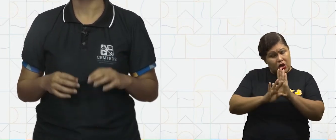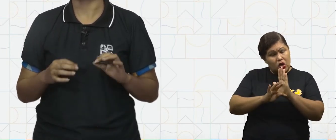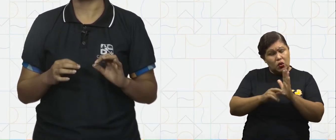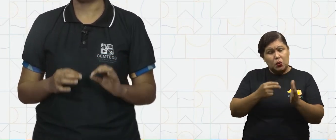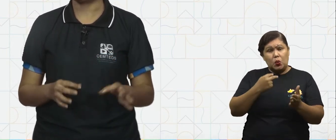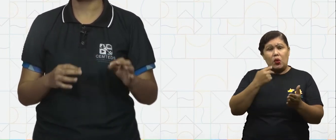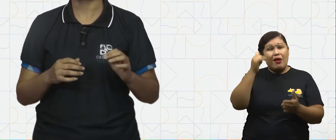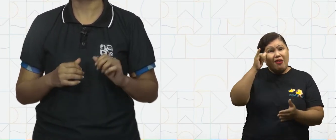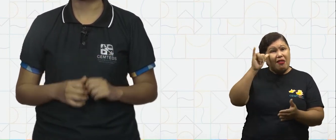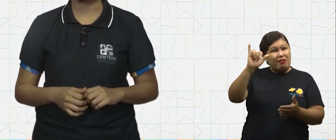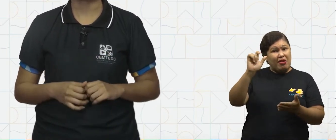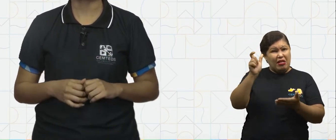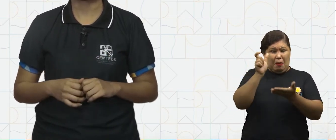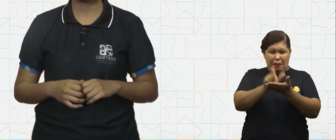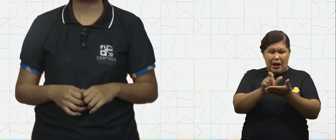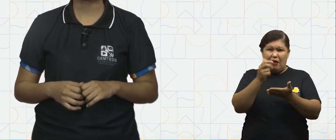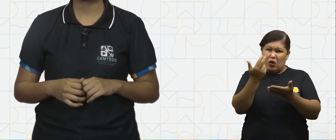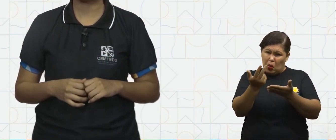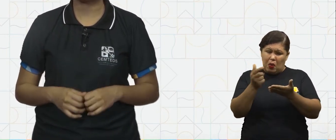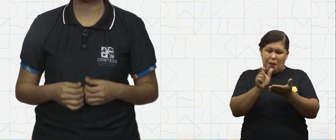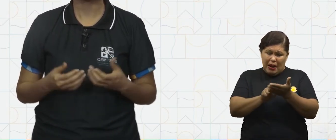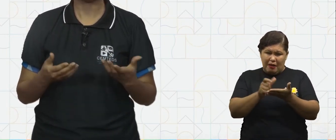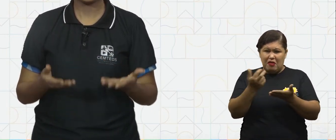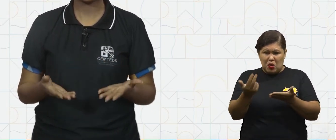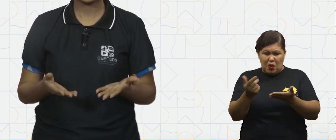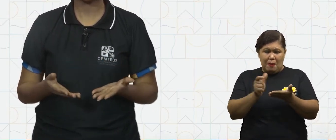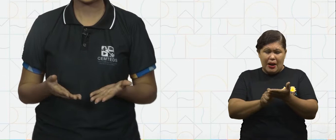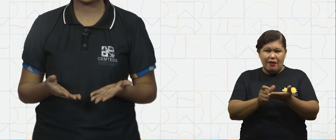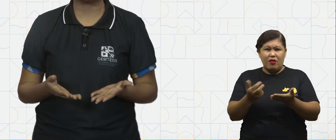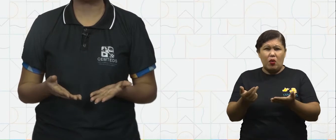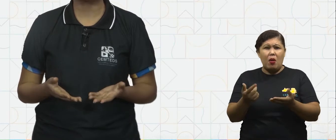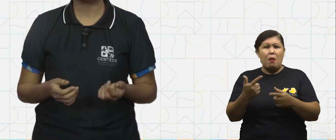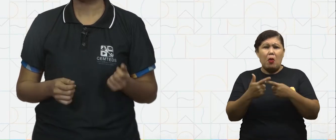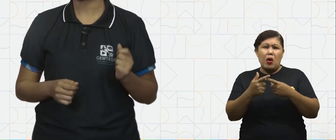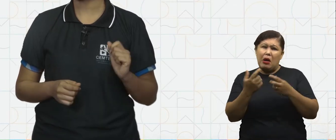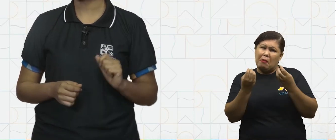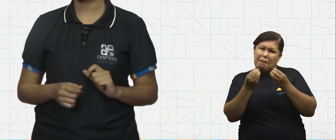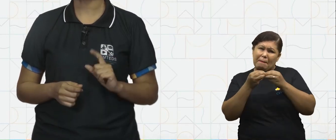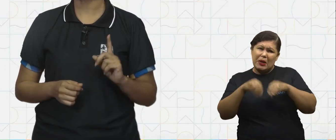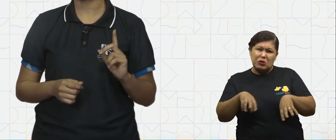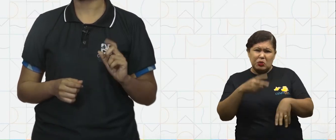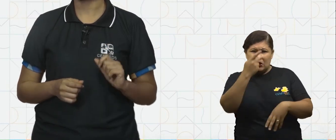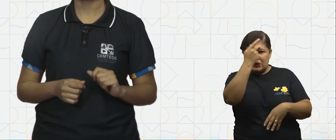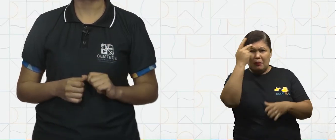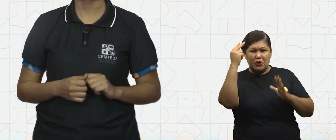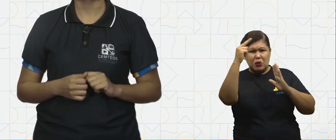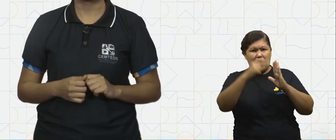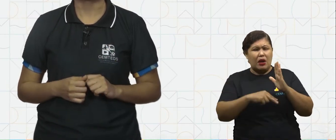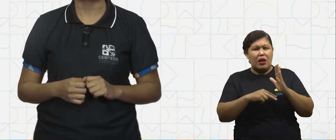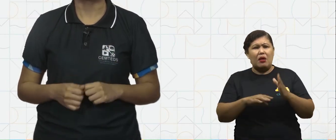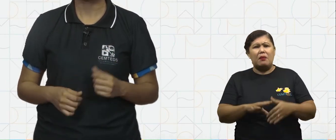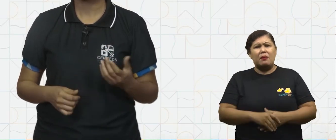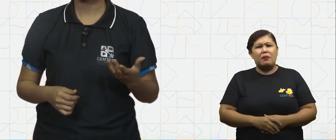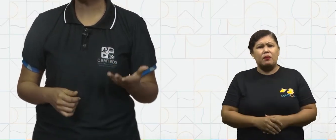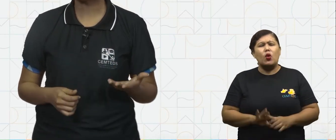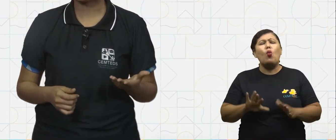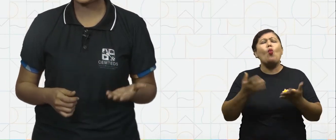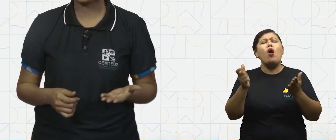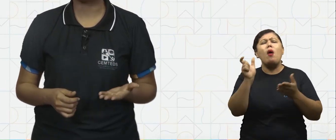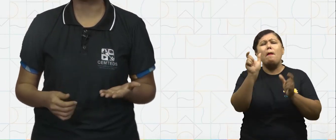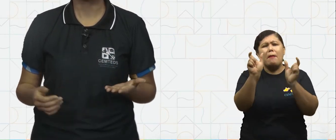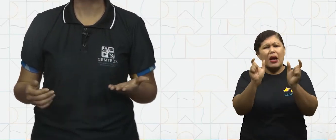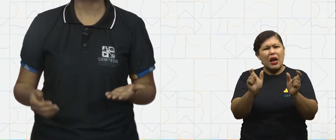palavras prejudicam a mensagem que queremos transmitir para quem está lendo. Quais foram as repetições no texto?